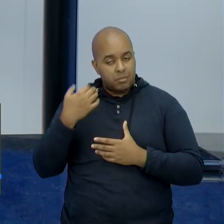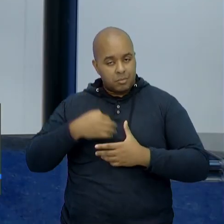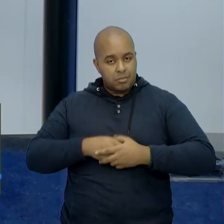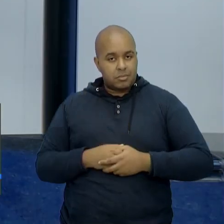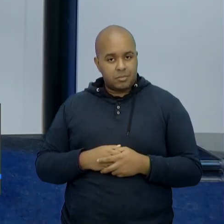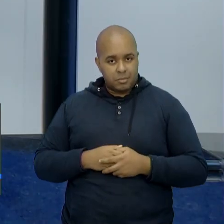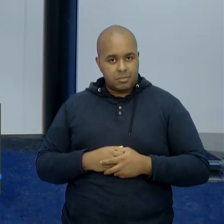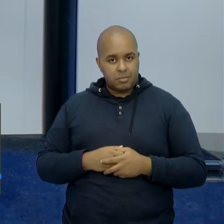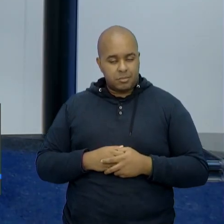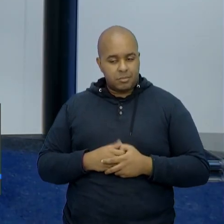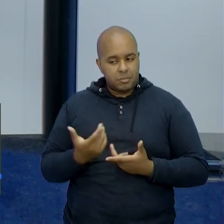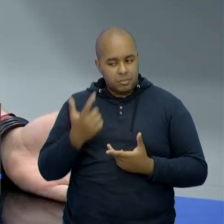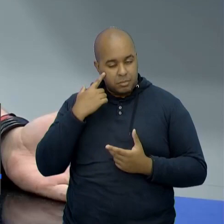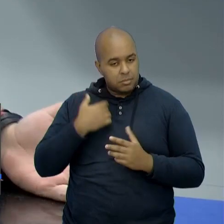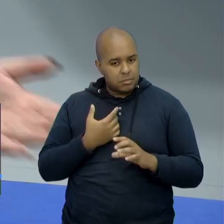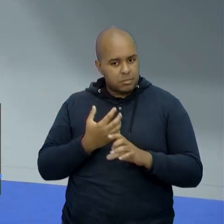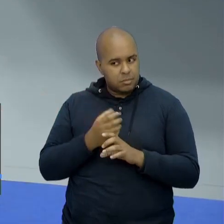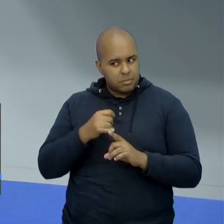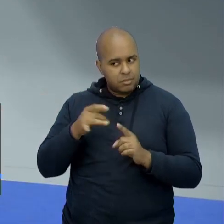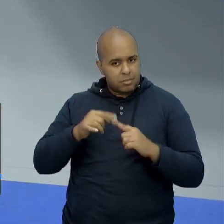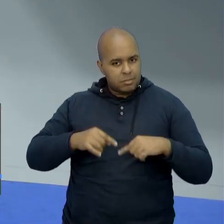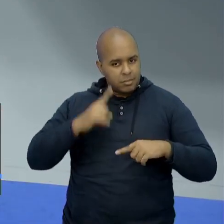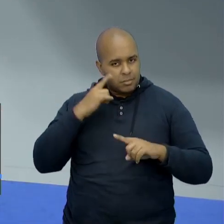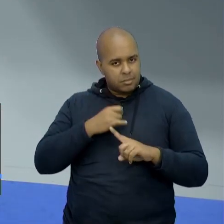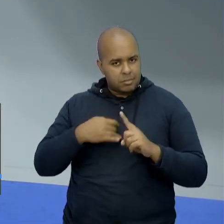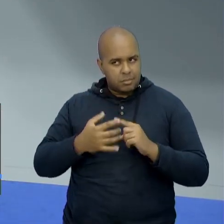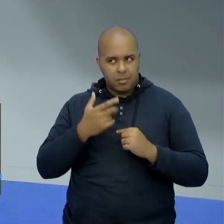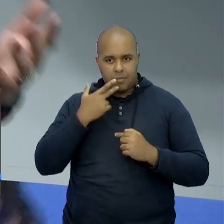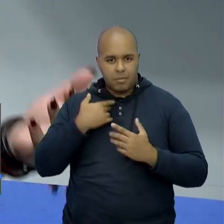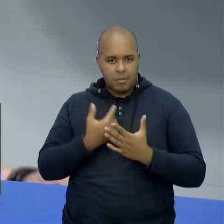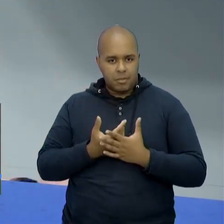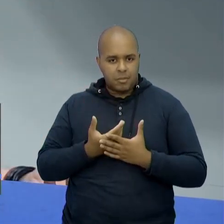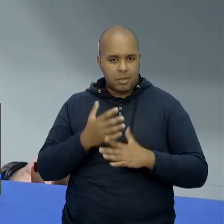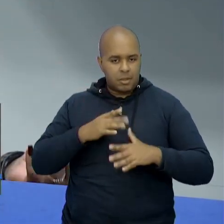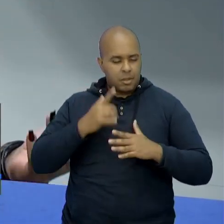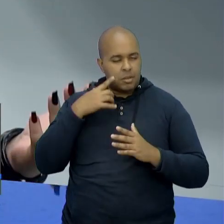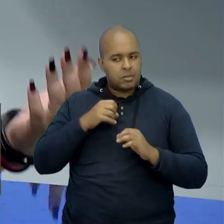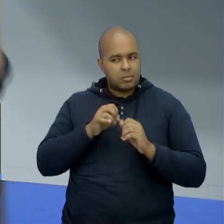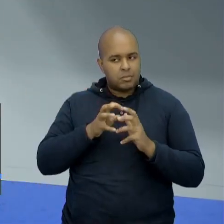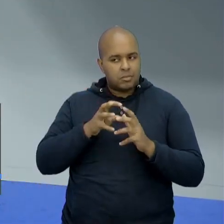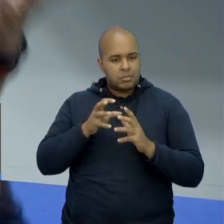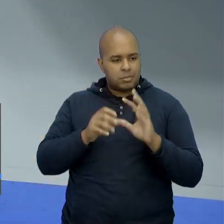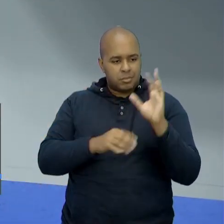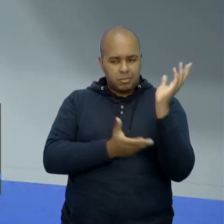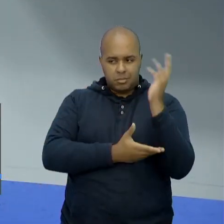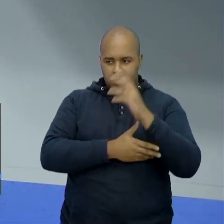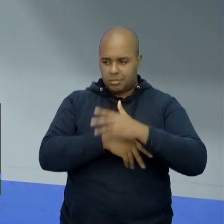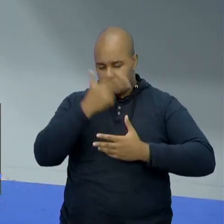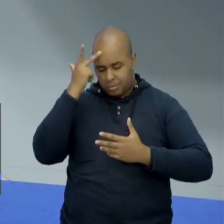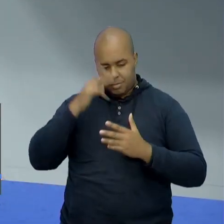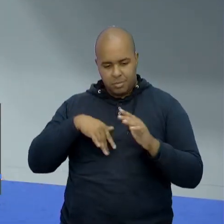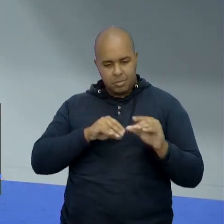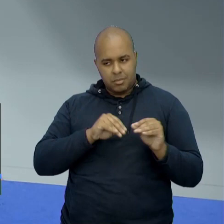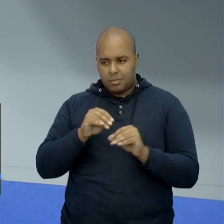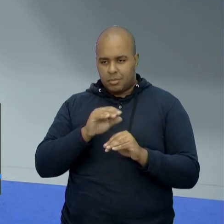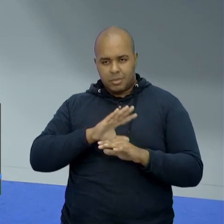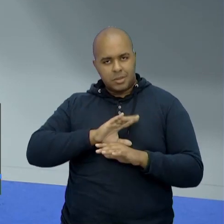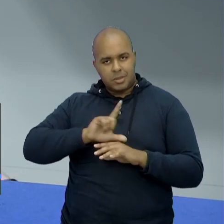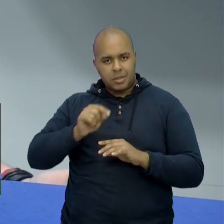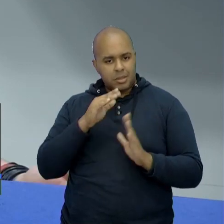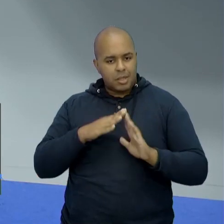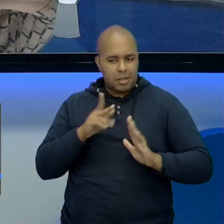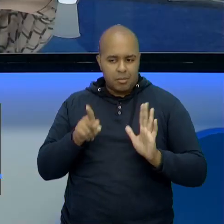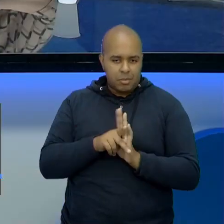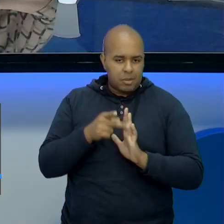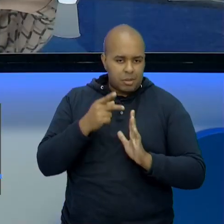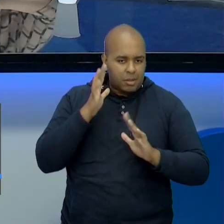Exatamente, Fabi. E os efeitos disso são sociais. Por exemplo, desertificação de várias áreas que fazem as pessoas terem que sair das suas casas,